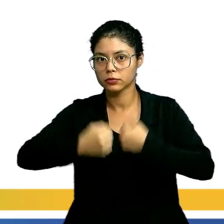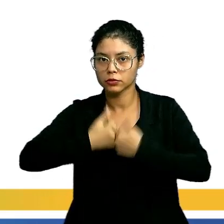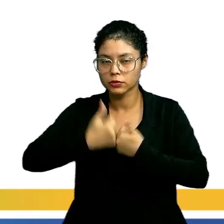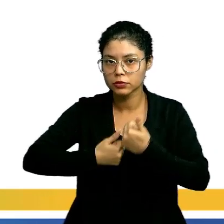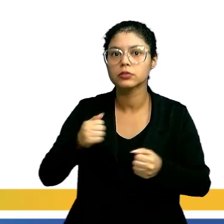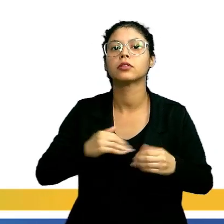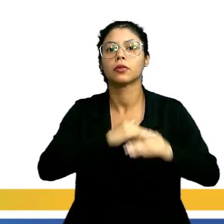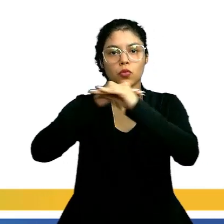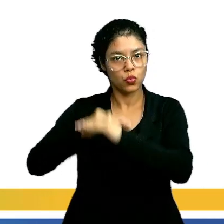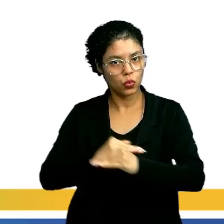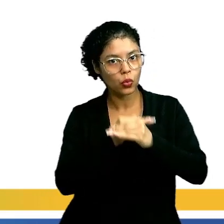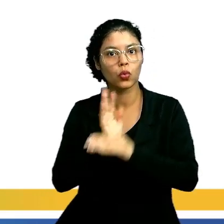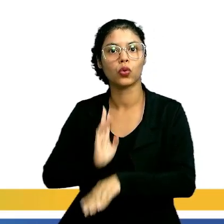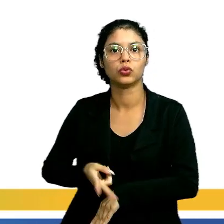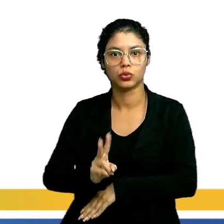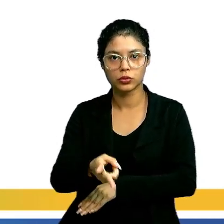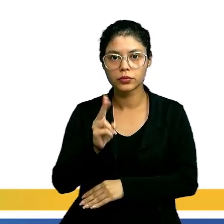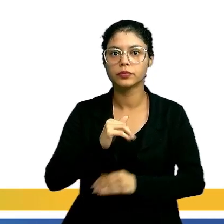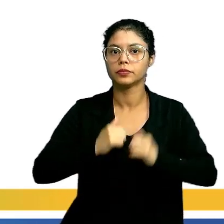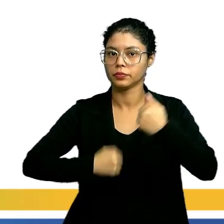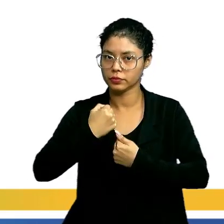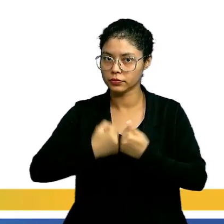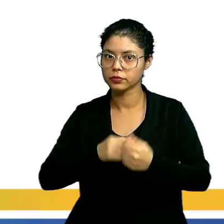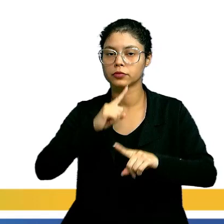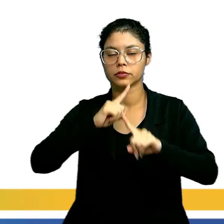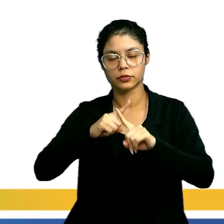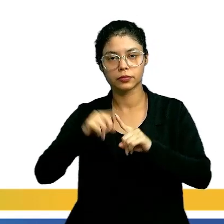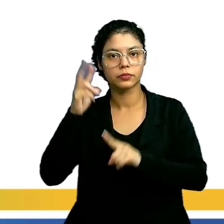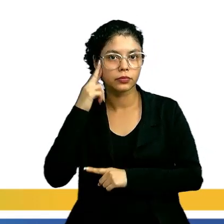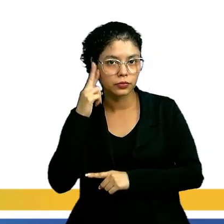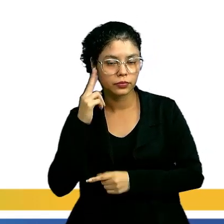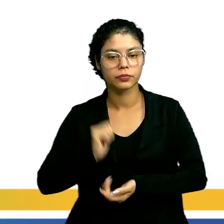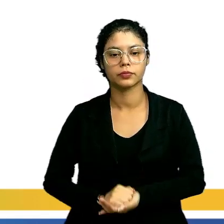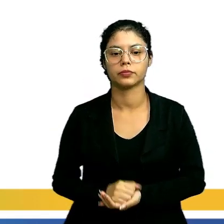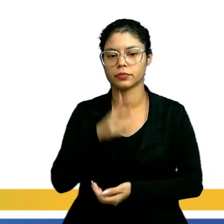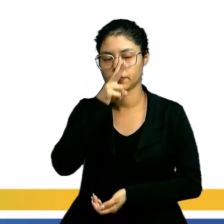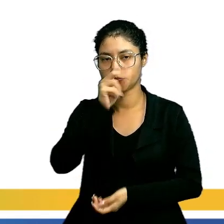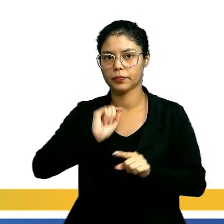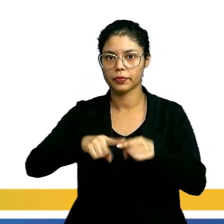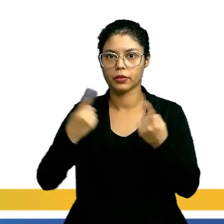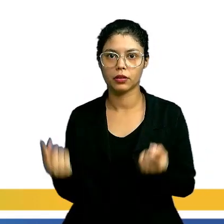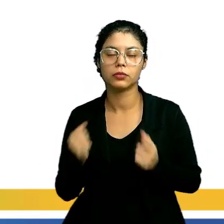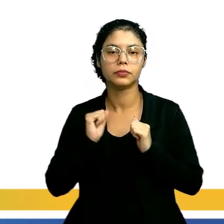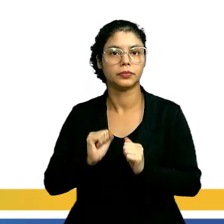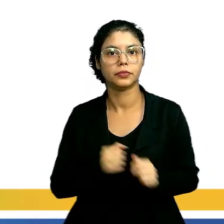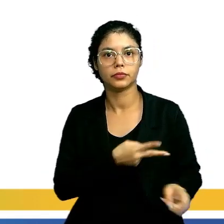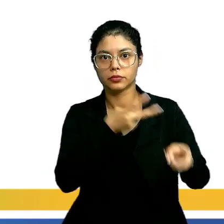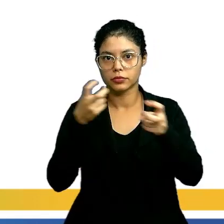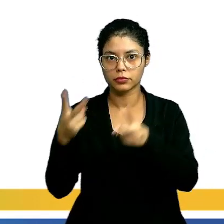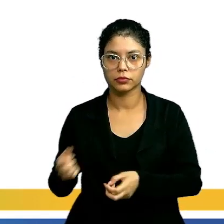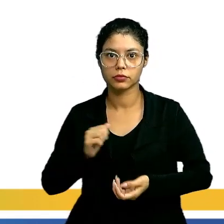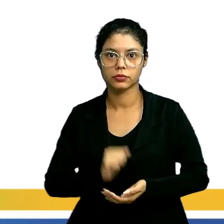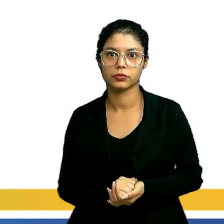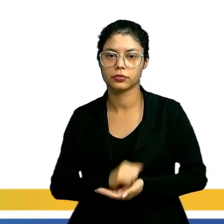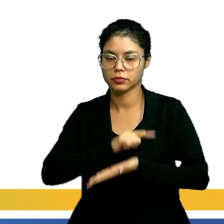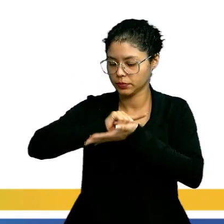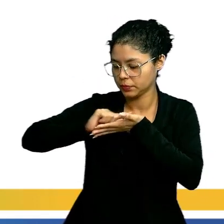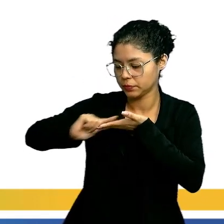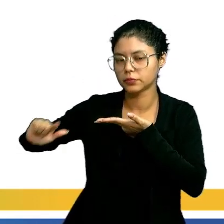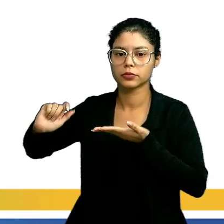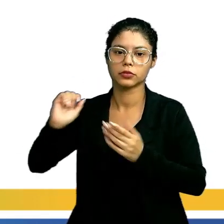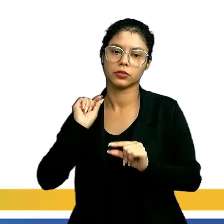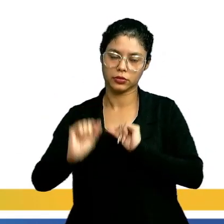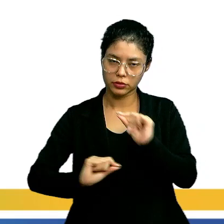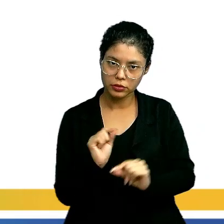atrito igual a constante de atrito vezes a força normal. Porém, podemos observar que nesse deslizamento,